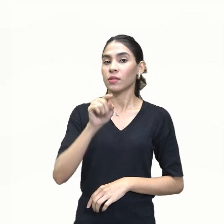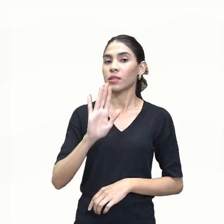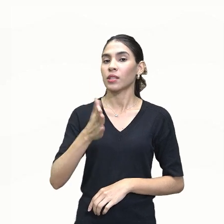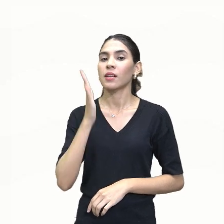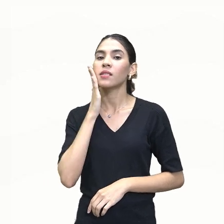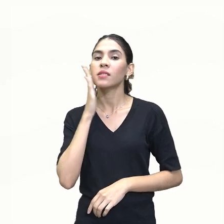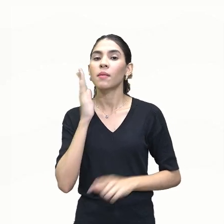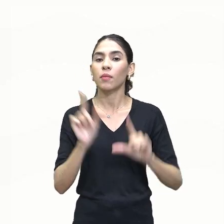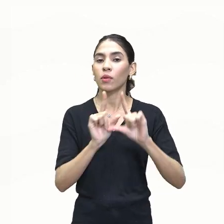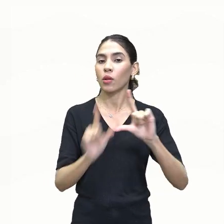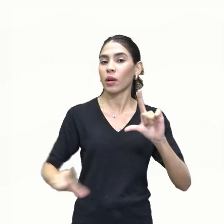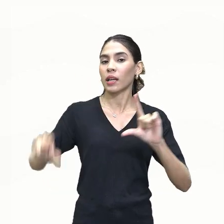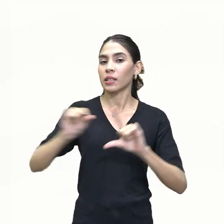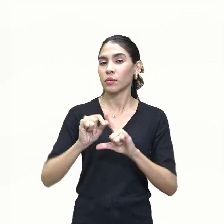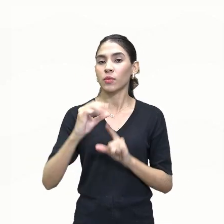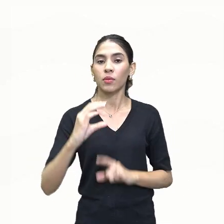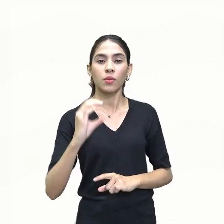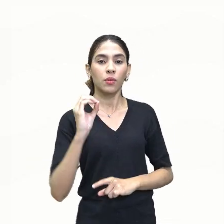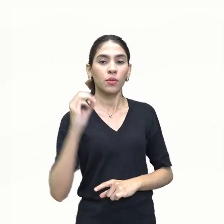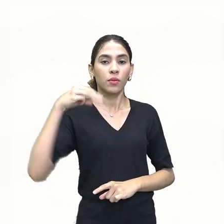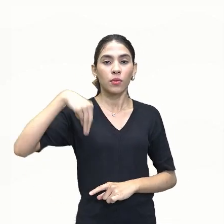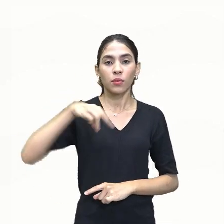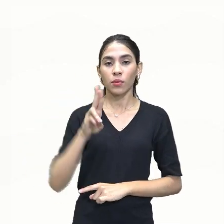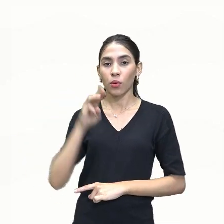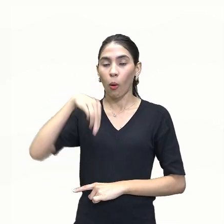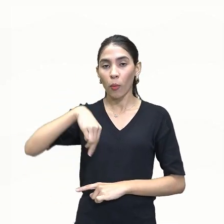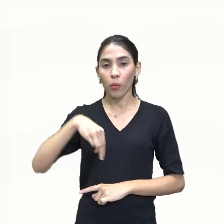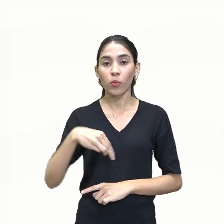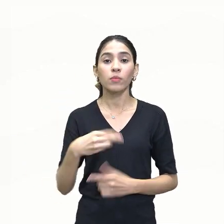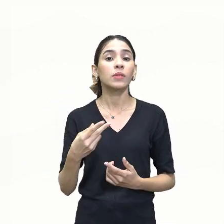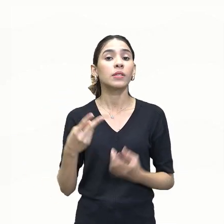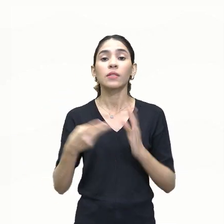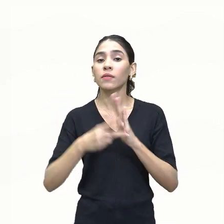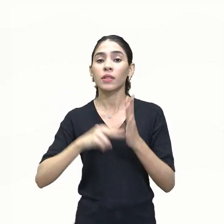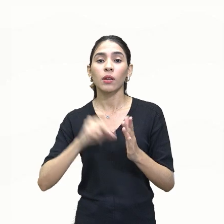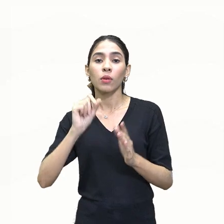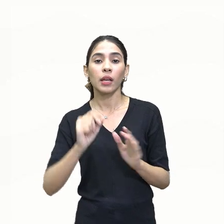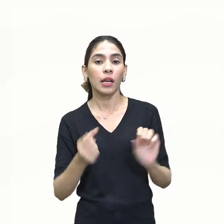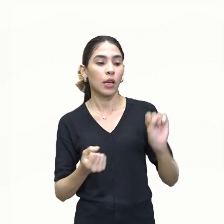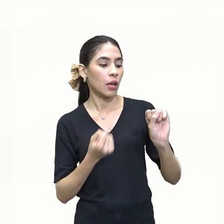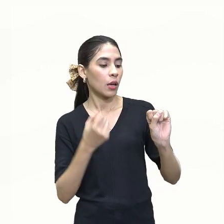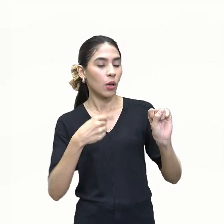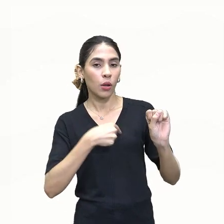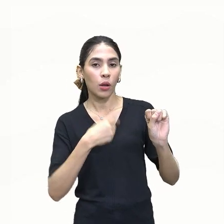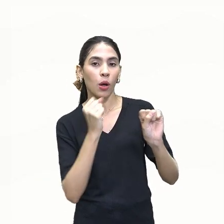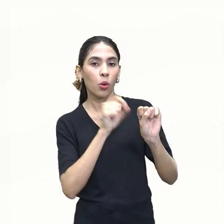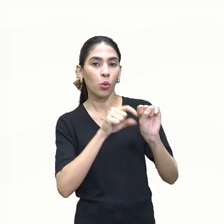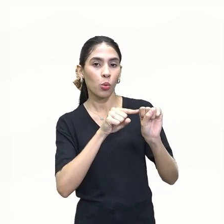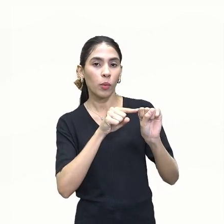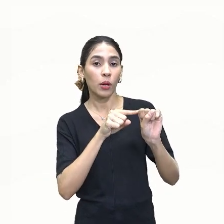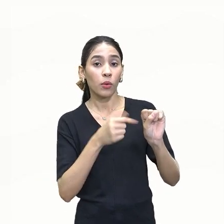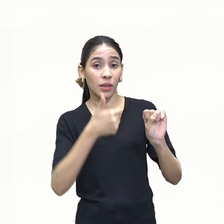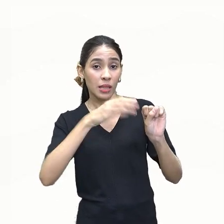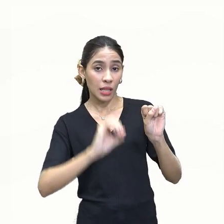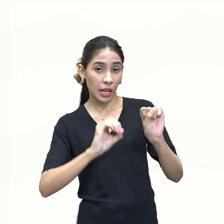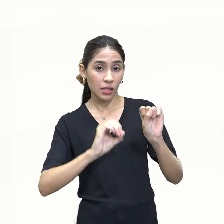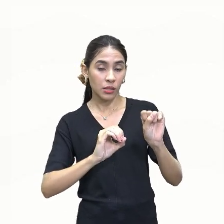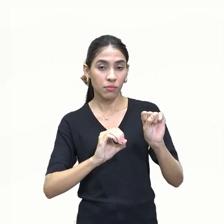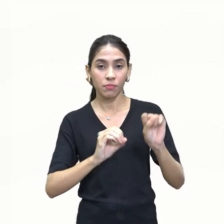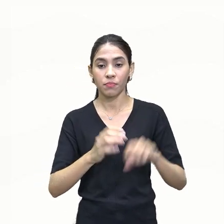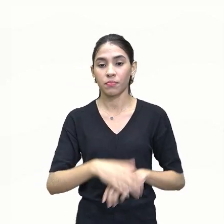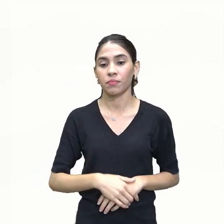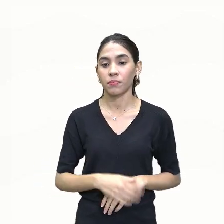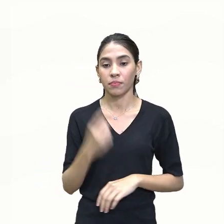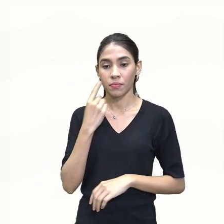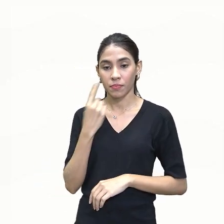um logaritmo comum, tá? Ou seja, de base 10. E essa base 10, ela não vai aparecer, tá? Fica